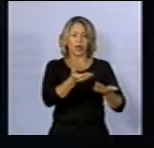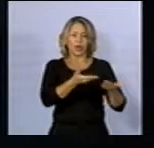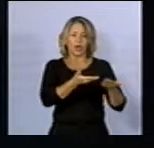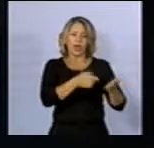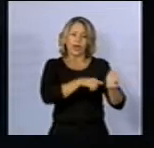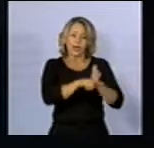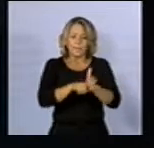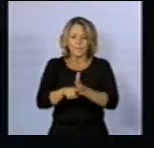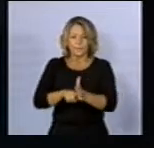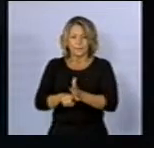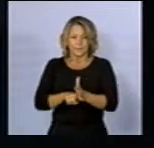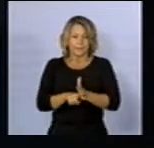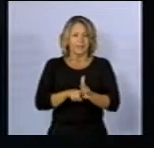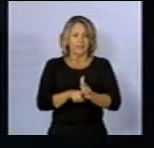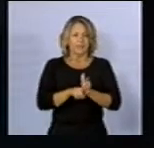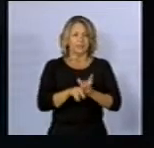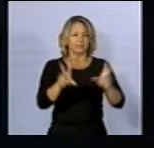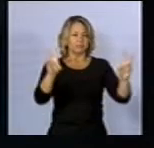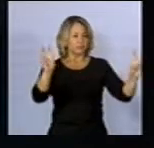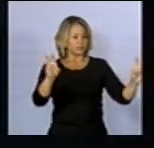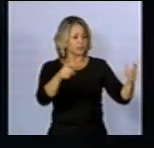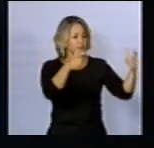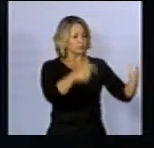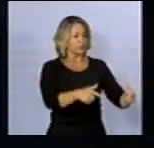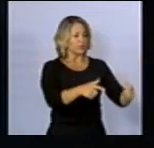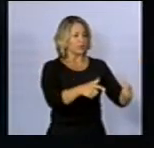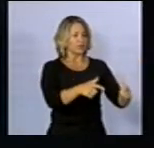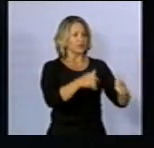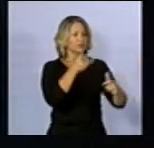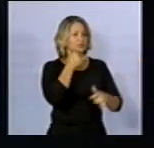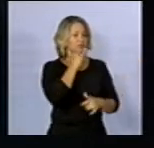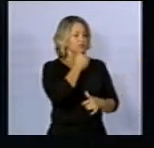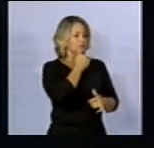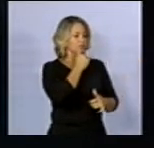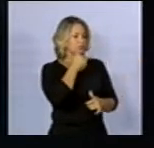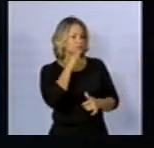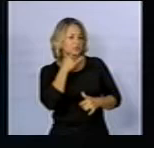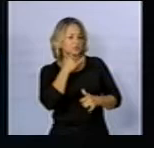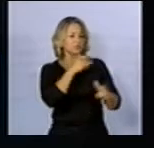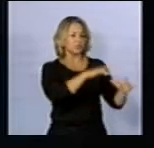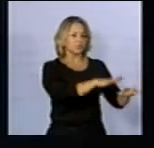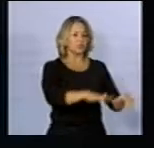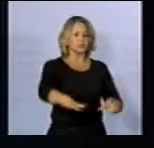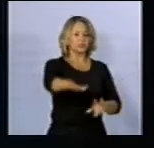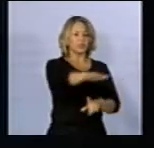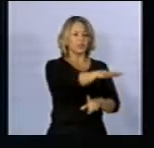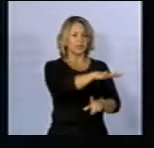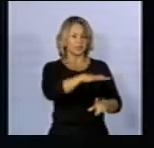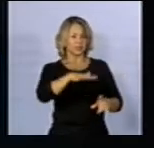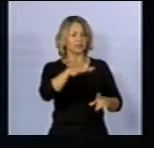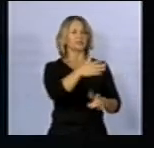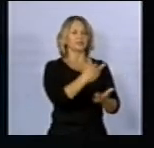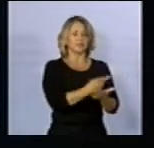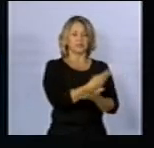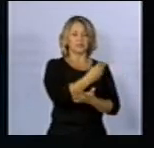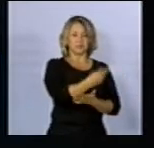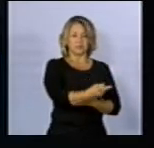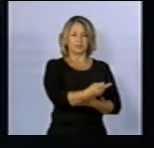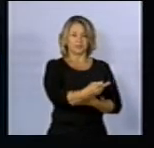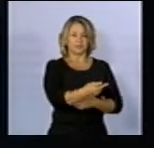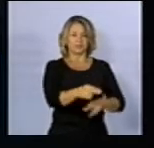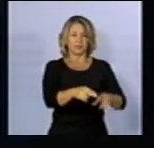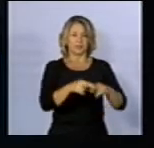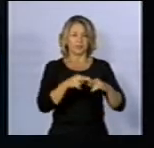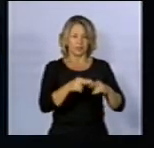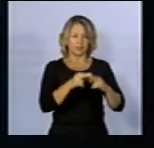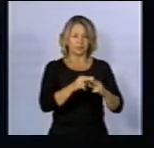né, das fontes de exposição a esses campos de alta tensão, que decorrem